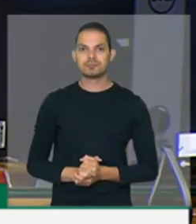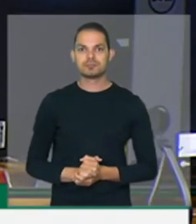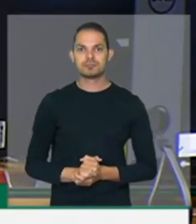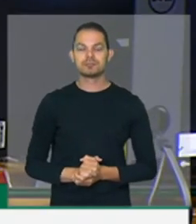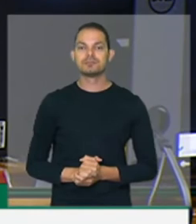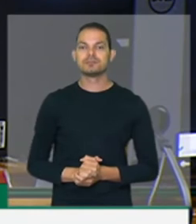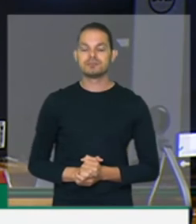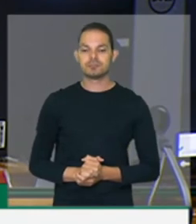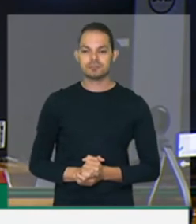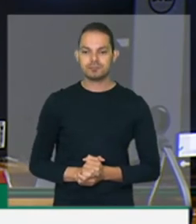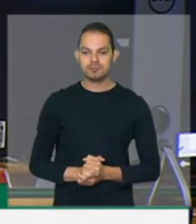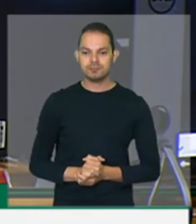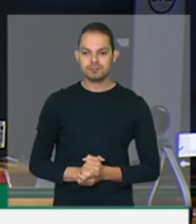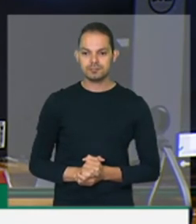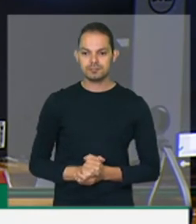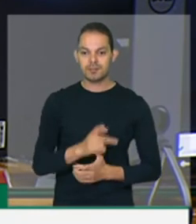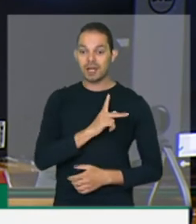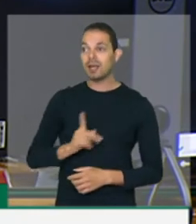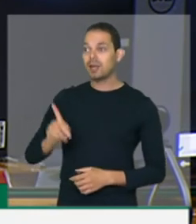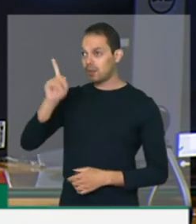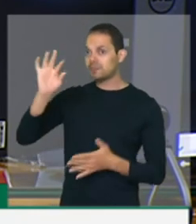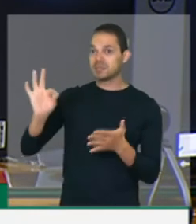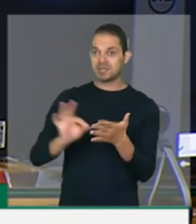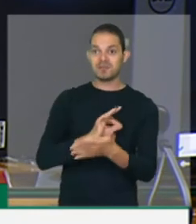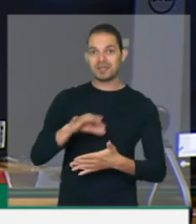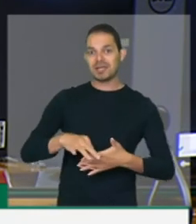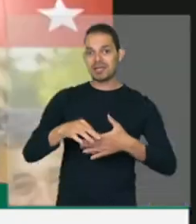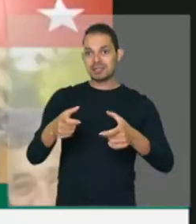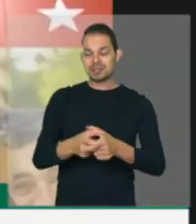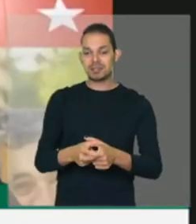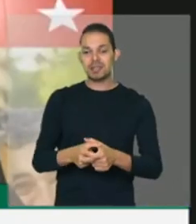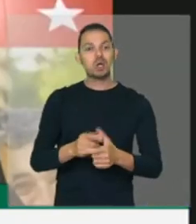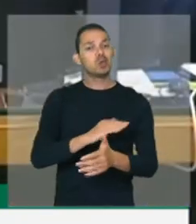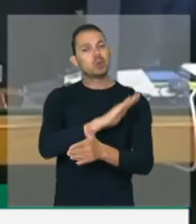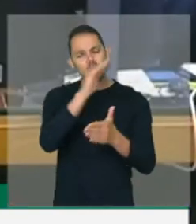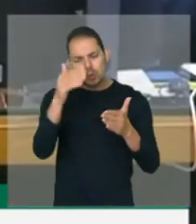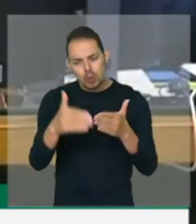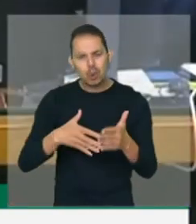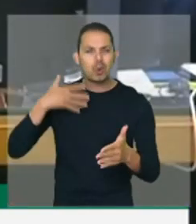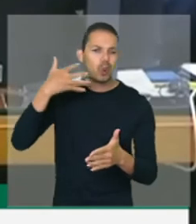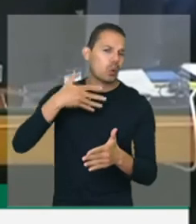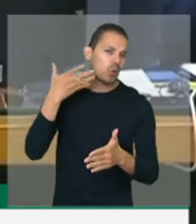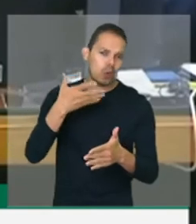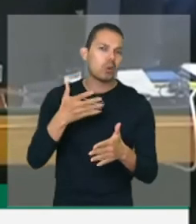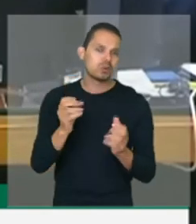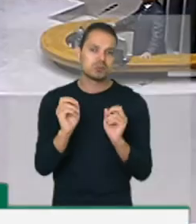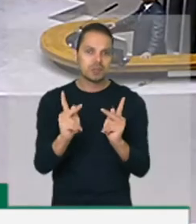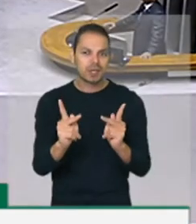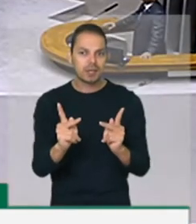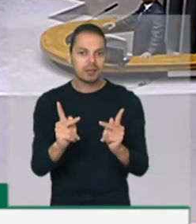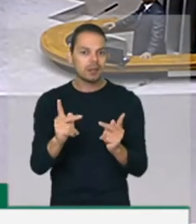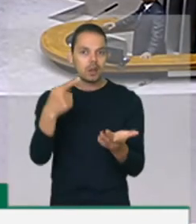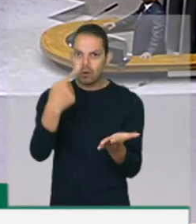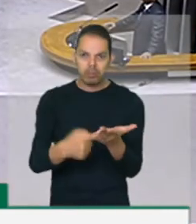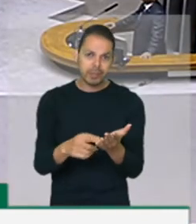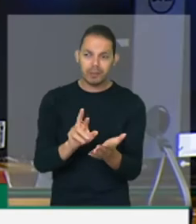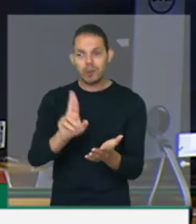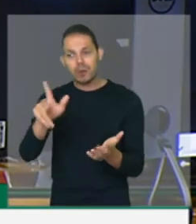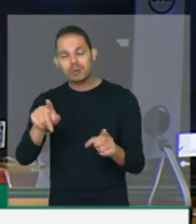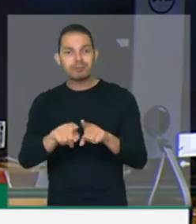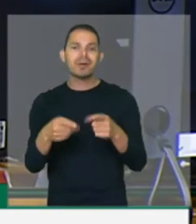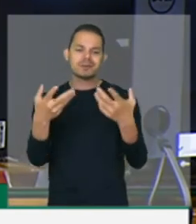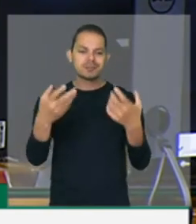Para... Eu me inscrevo aí, presidente, pela liderança da minoria na hora. Todos falarão, se for o caso. Não foi o que combinamos, mas é aceitável. Vamos